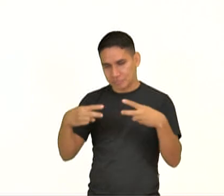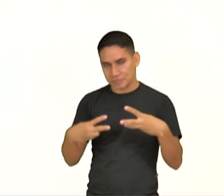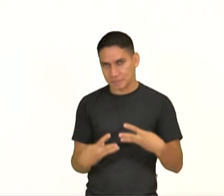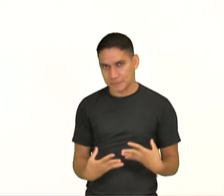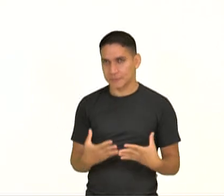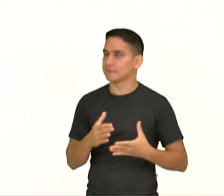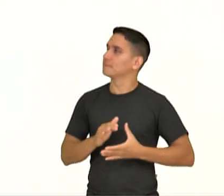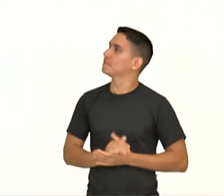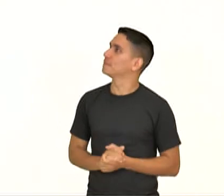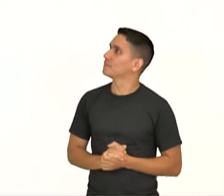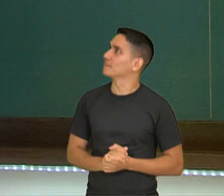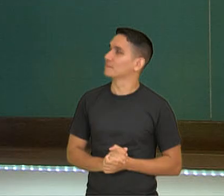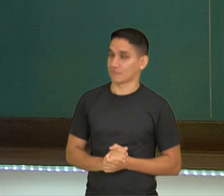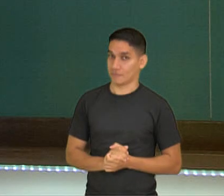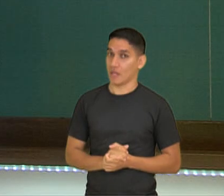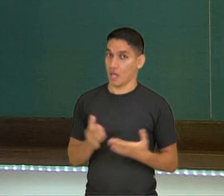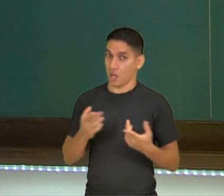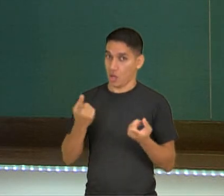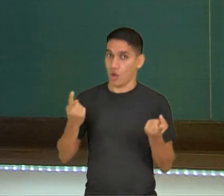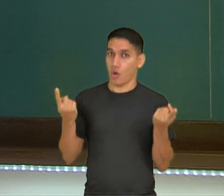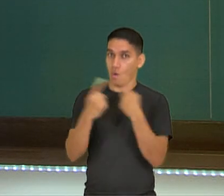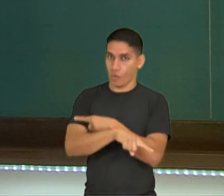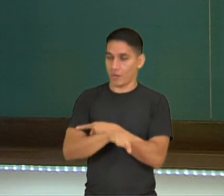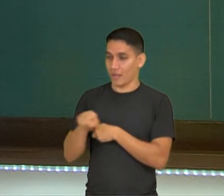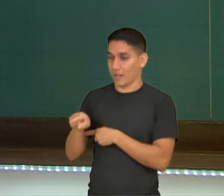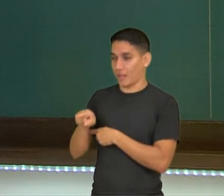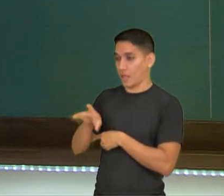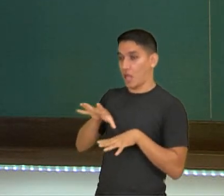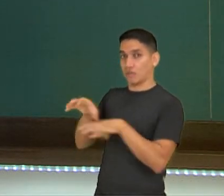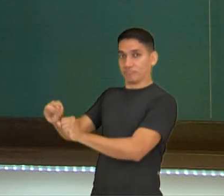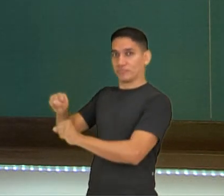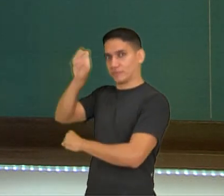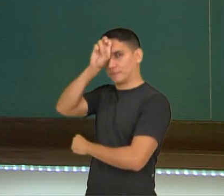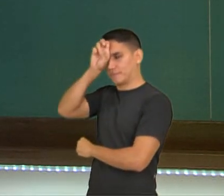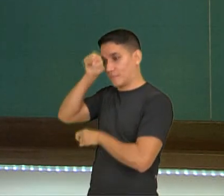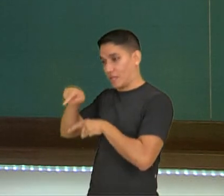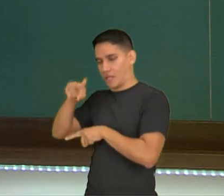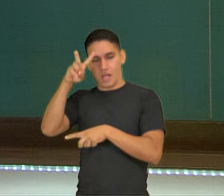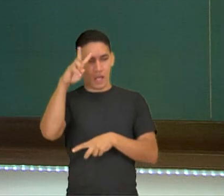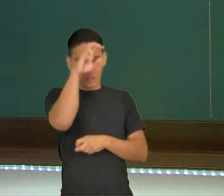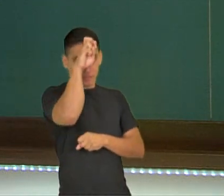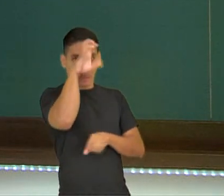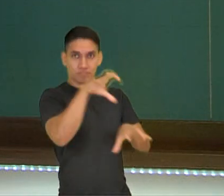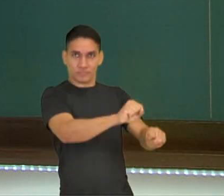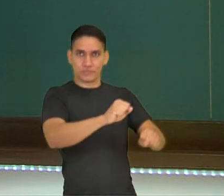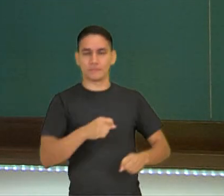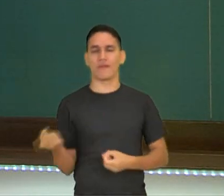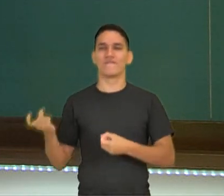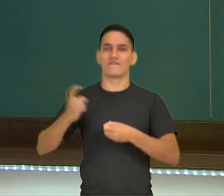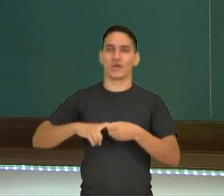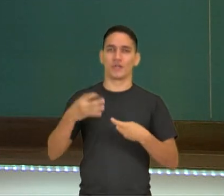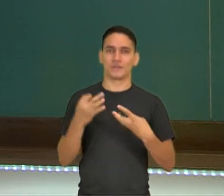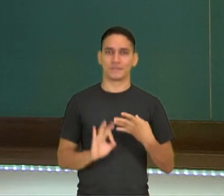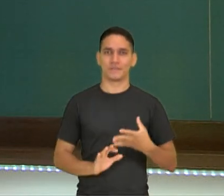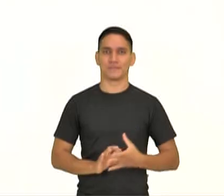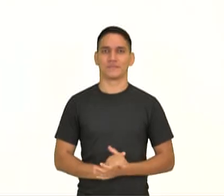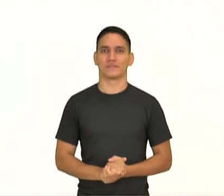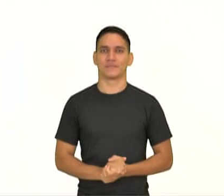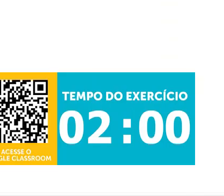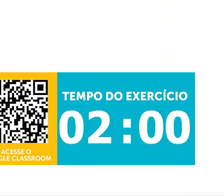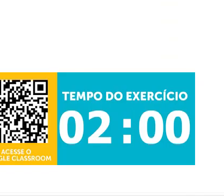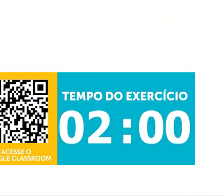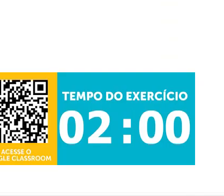Domínio cuxita no Egito, agora ao contrário. Faraós negros. 25ª dinastia, daqui a pouquinho nós voltamos. Corrigimos juntos.